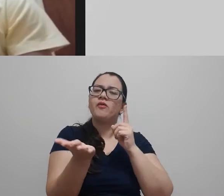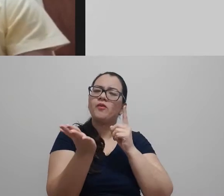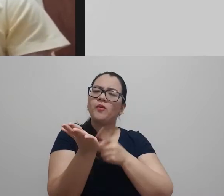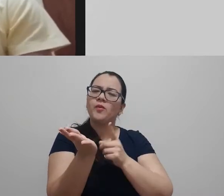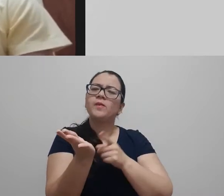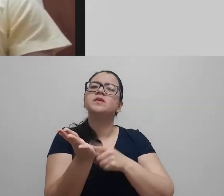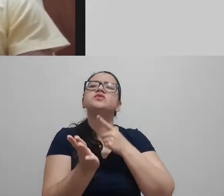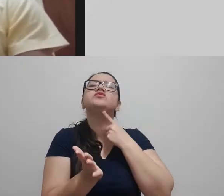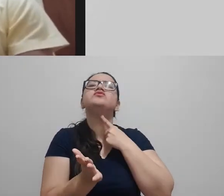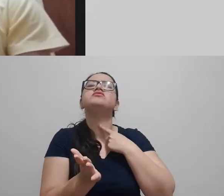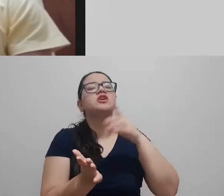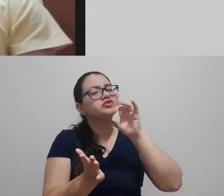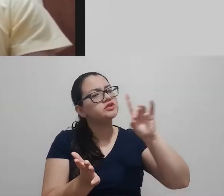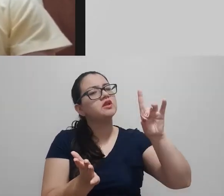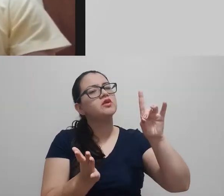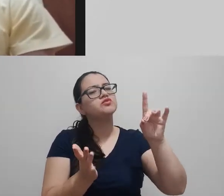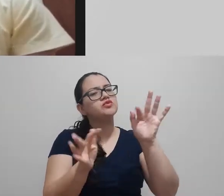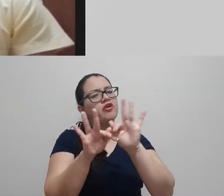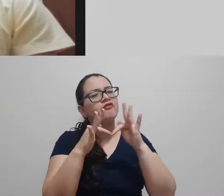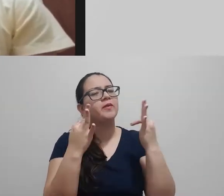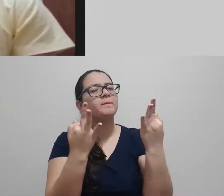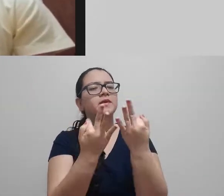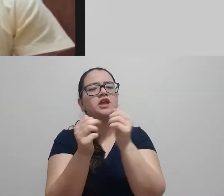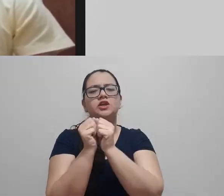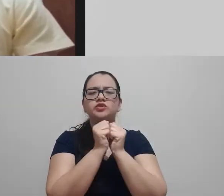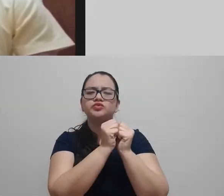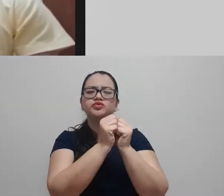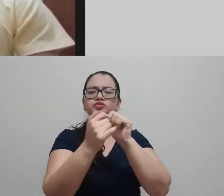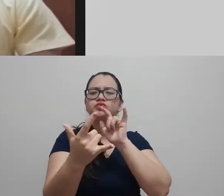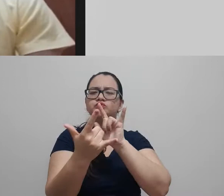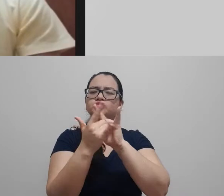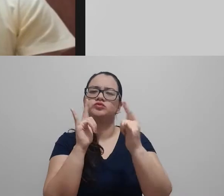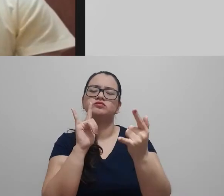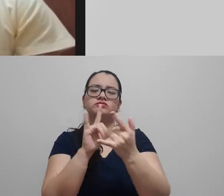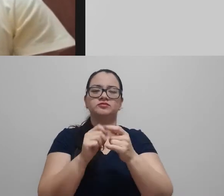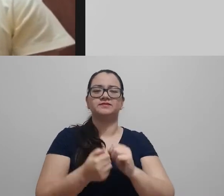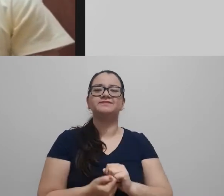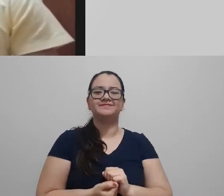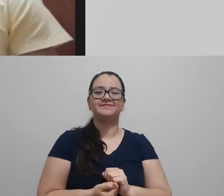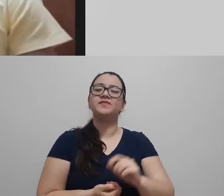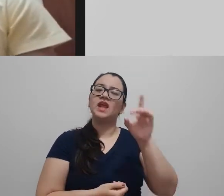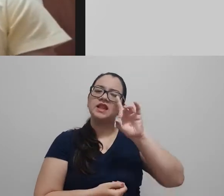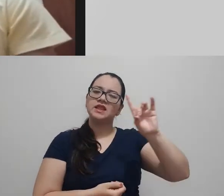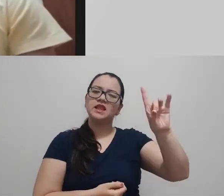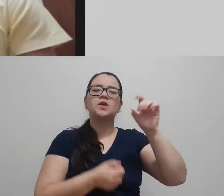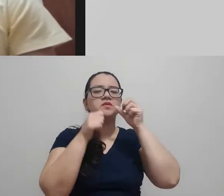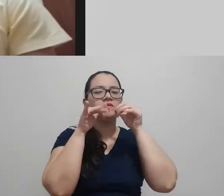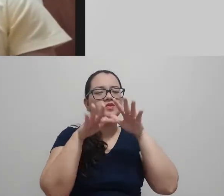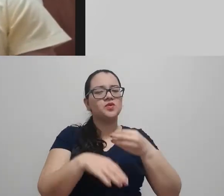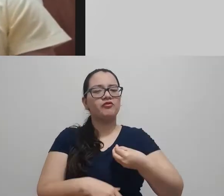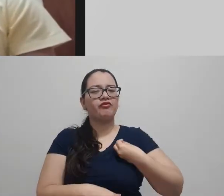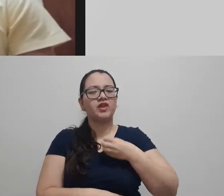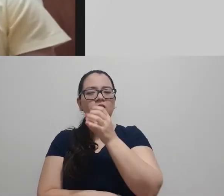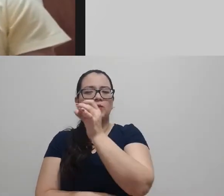é estarmos em família, amando, se ajudando. Que Deus abençoe a vida de